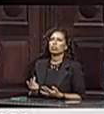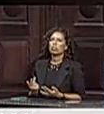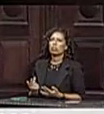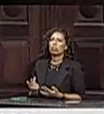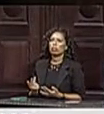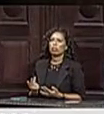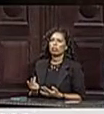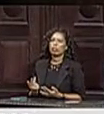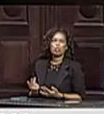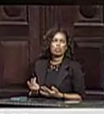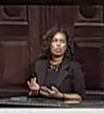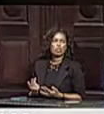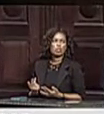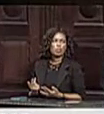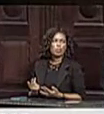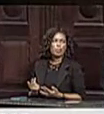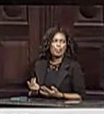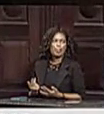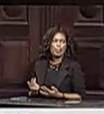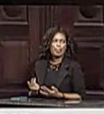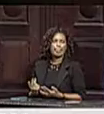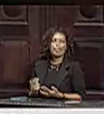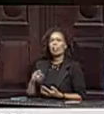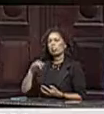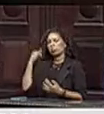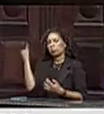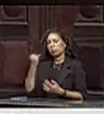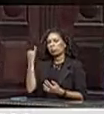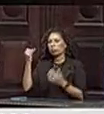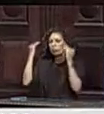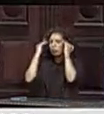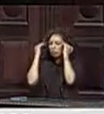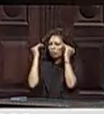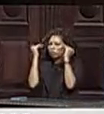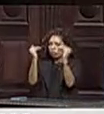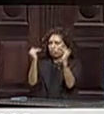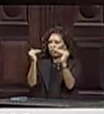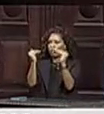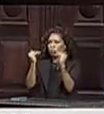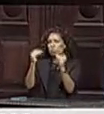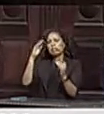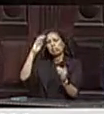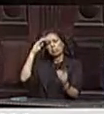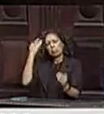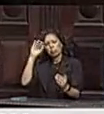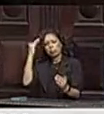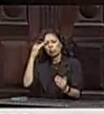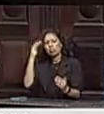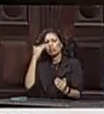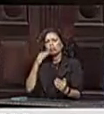Existe uma diferença entre respeitar e compreender,